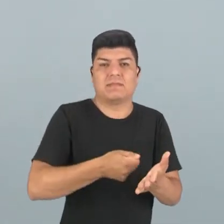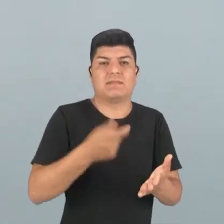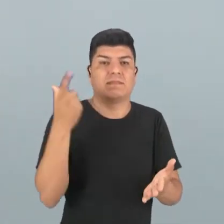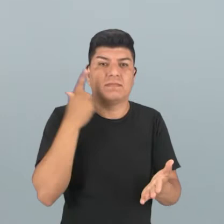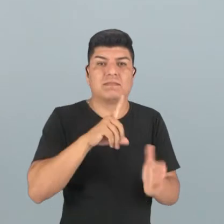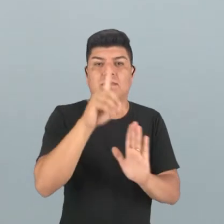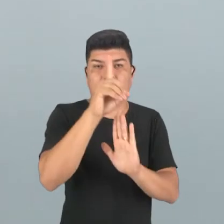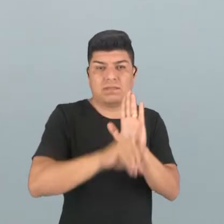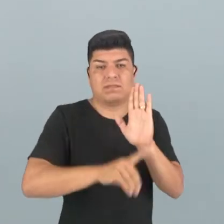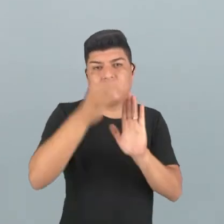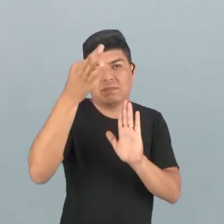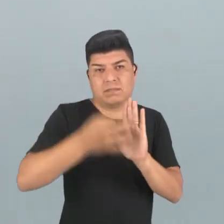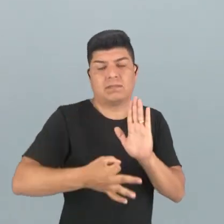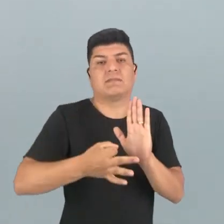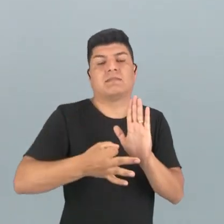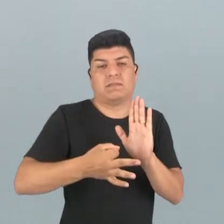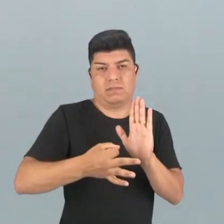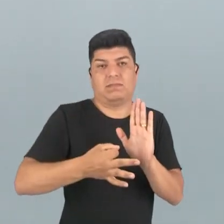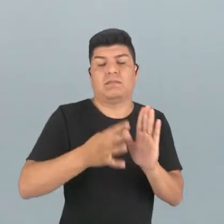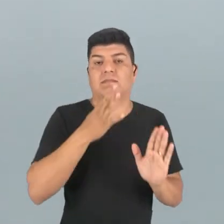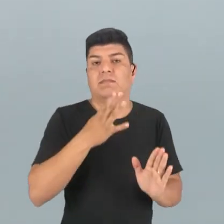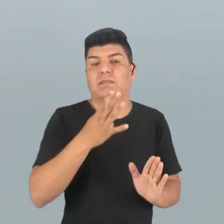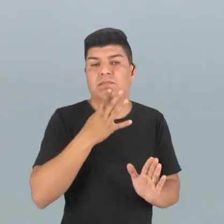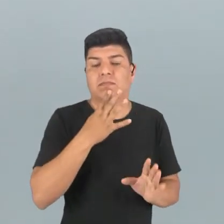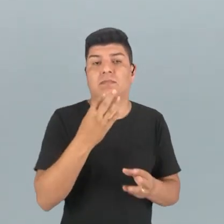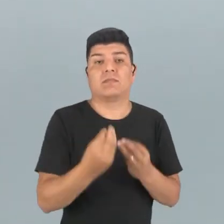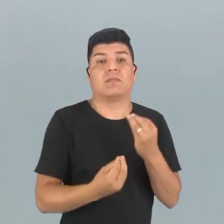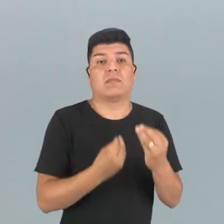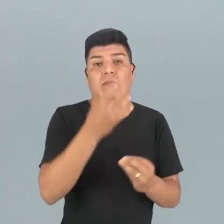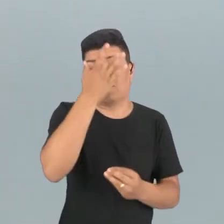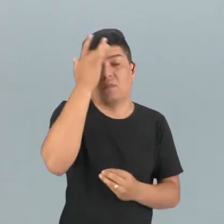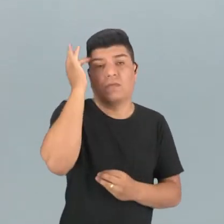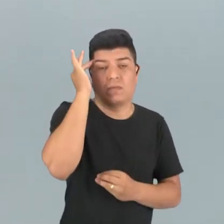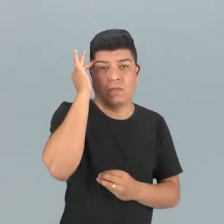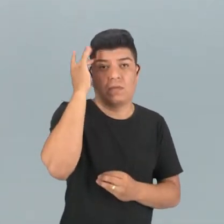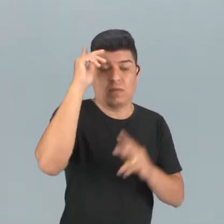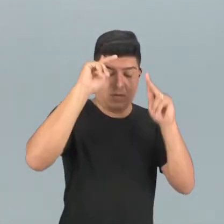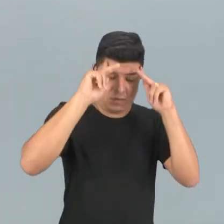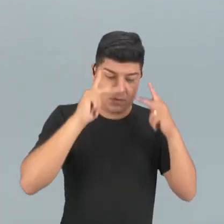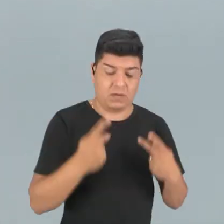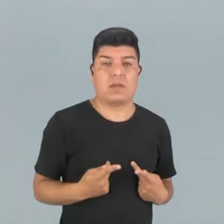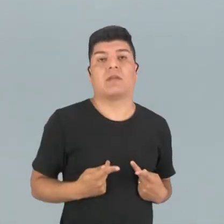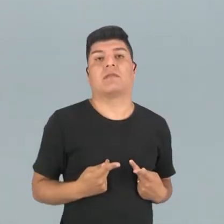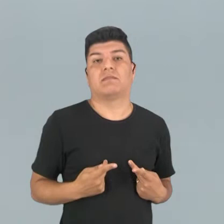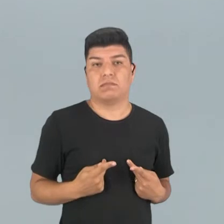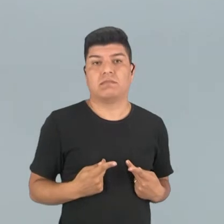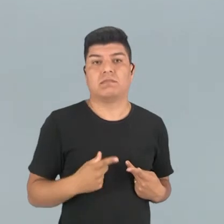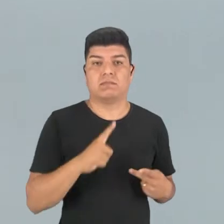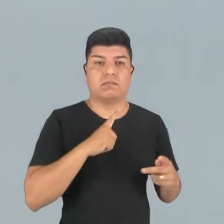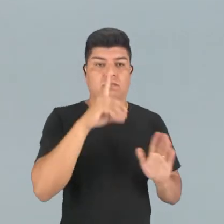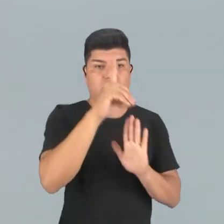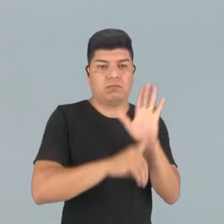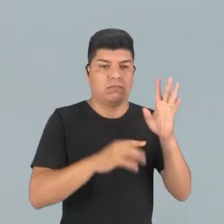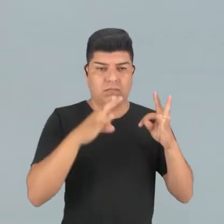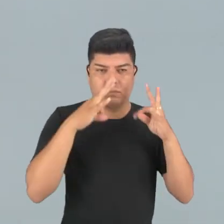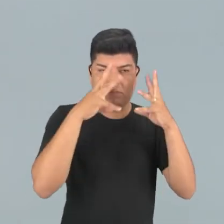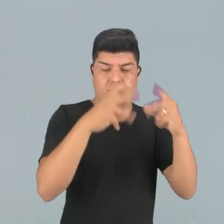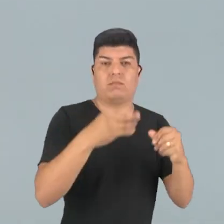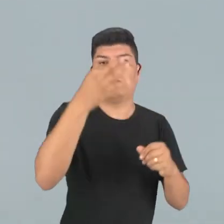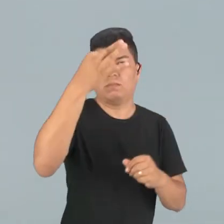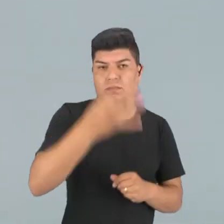direitos garantidos, para ser reconhecido como uma pessoa humana, né, como ter os seus direitos todos garantidos,